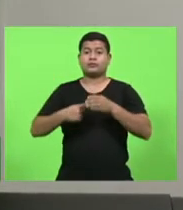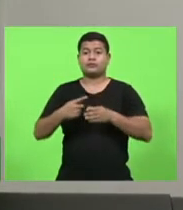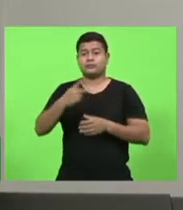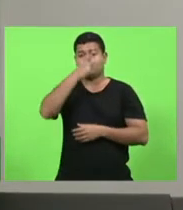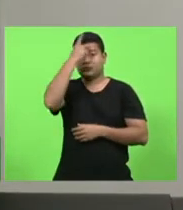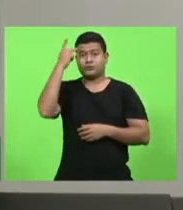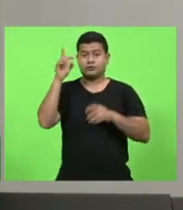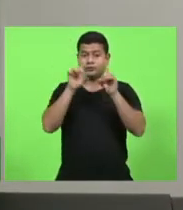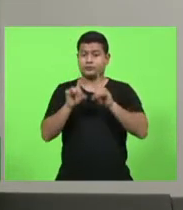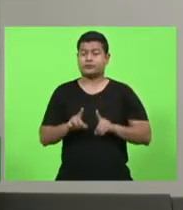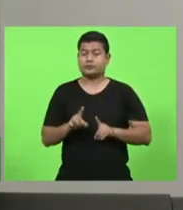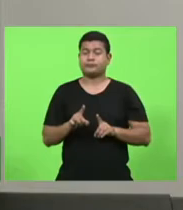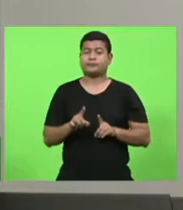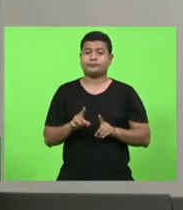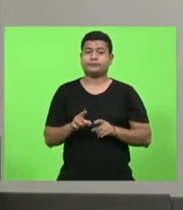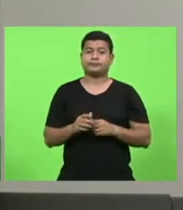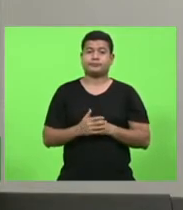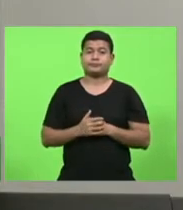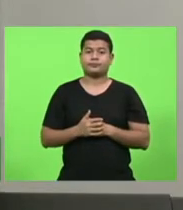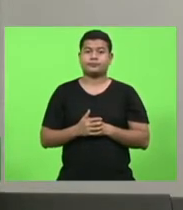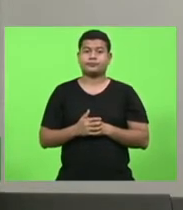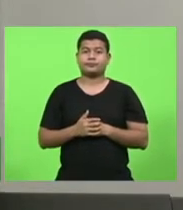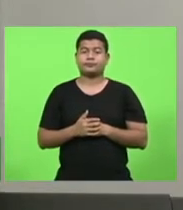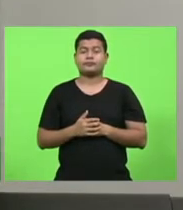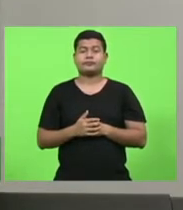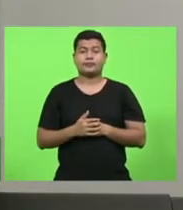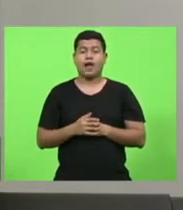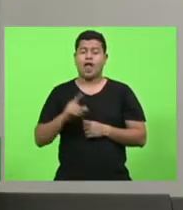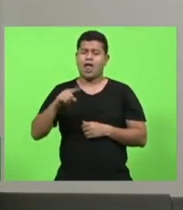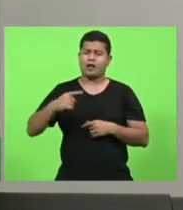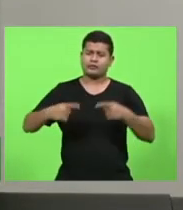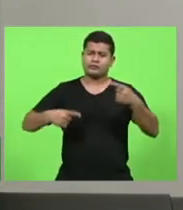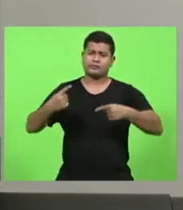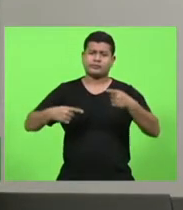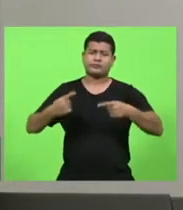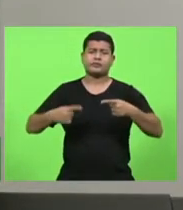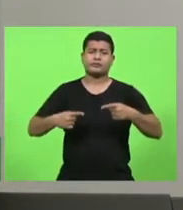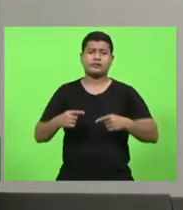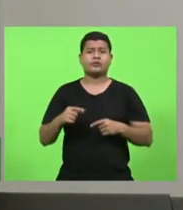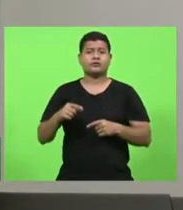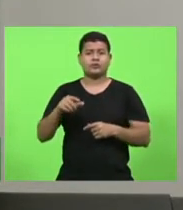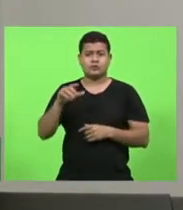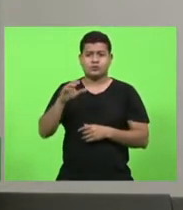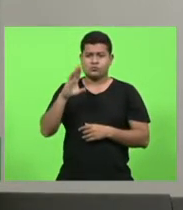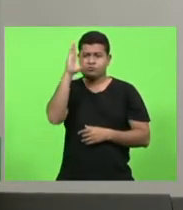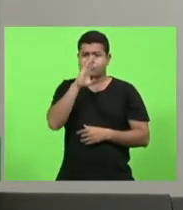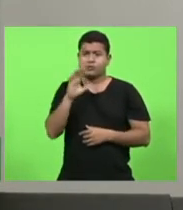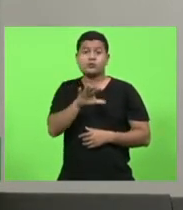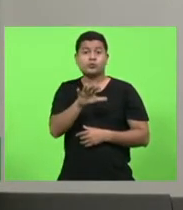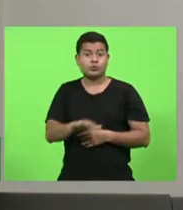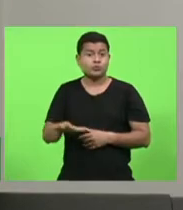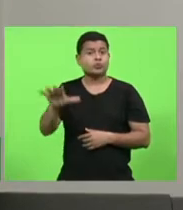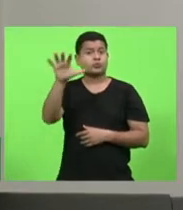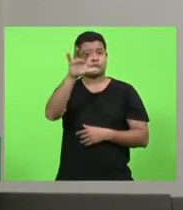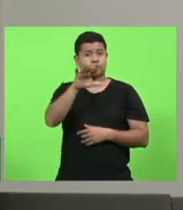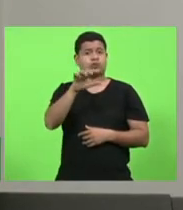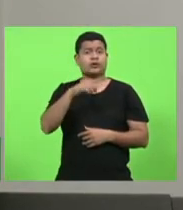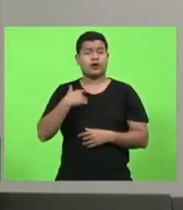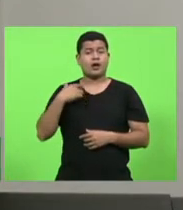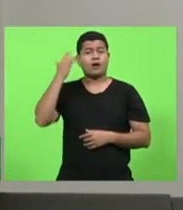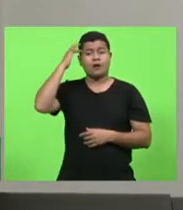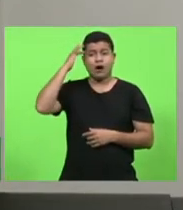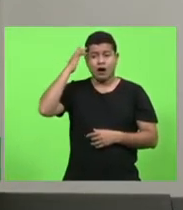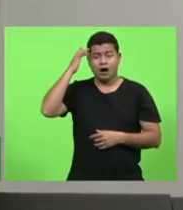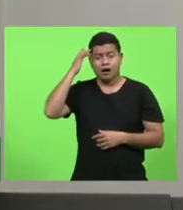deficiência. É um debate que está ocorrendo no Brasil inteiro hoje. Acho que tem situações